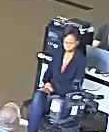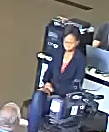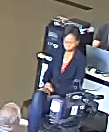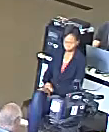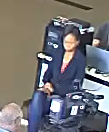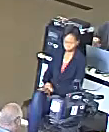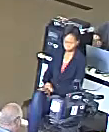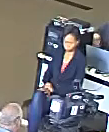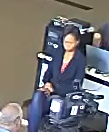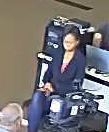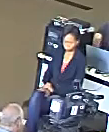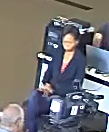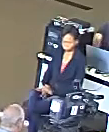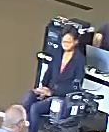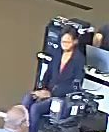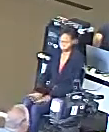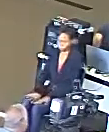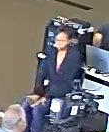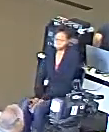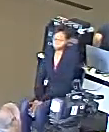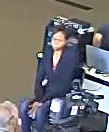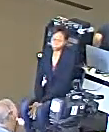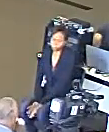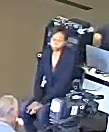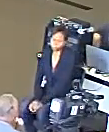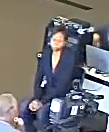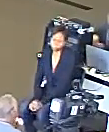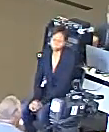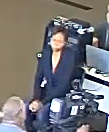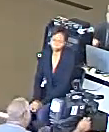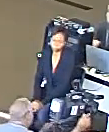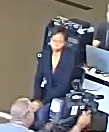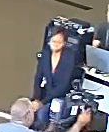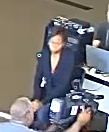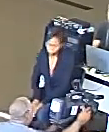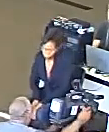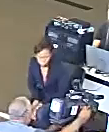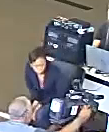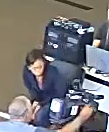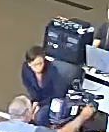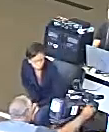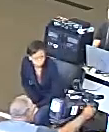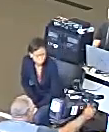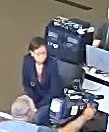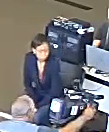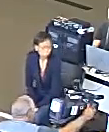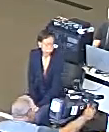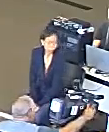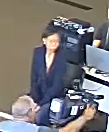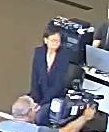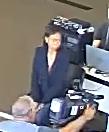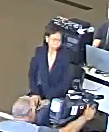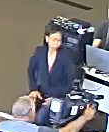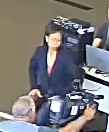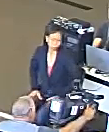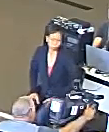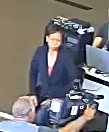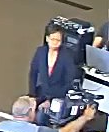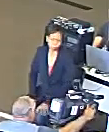todos Obrigado Roberto Carlos Do comped vivendo e